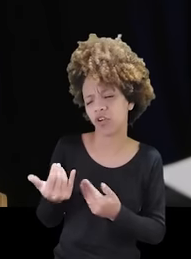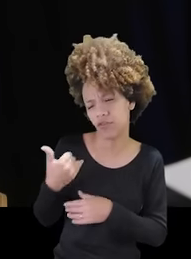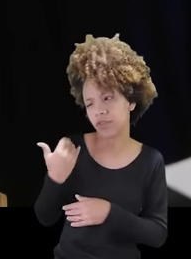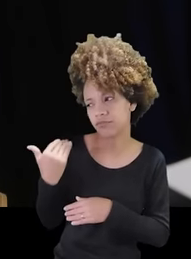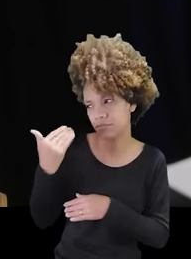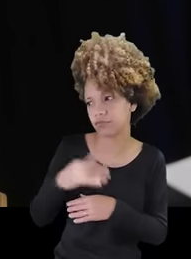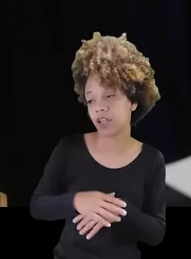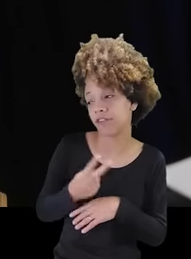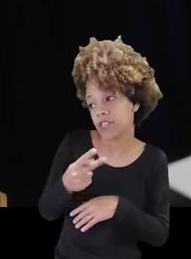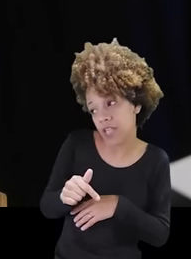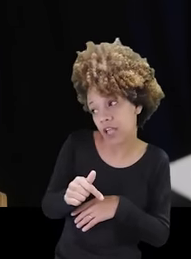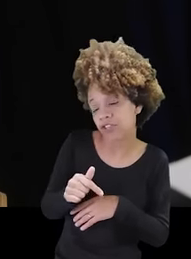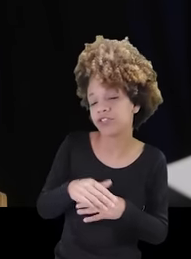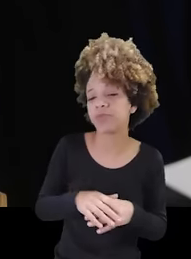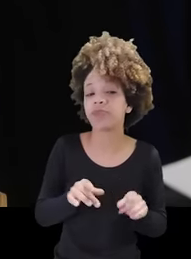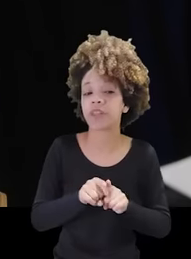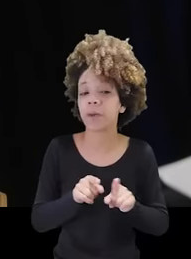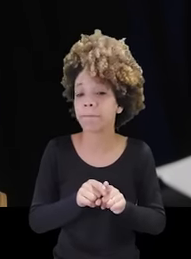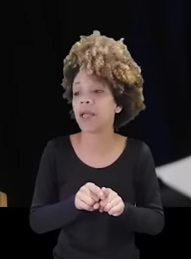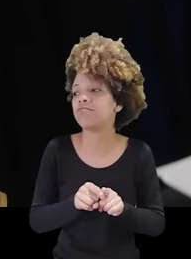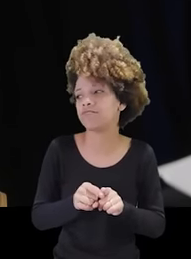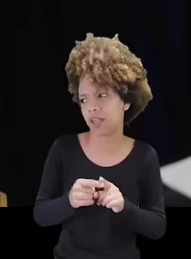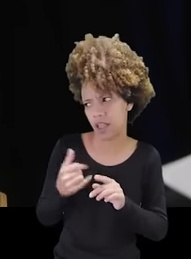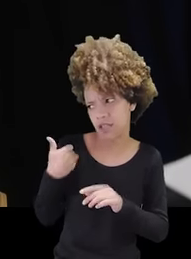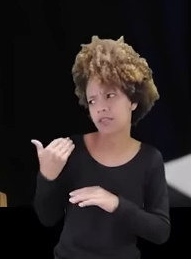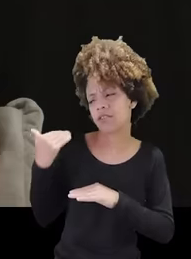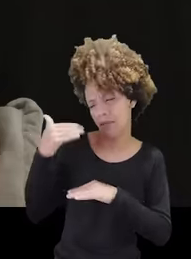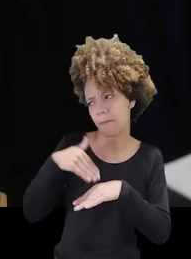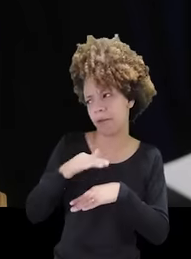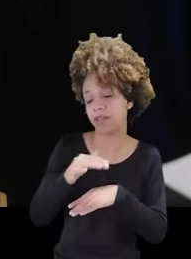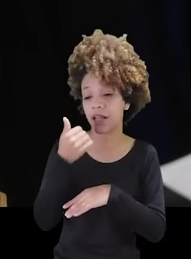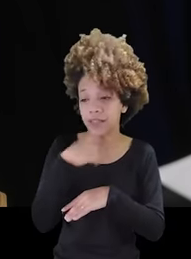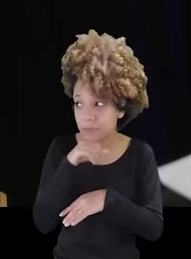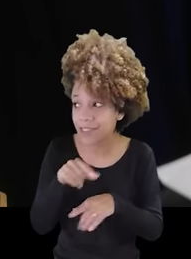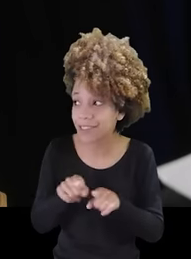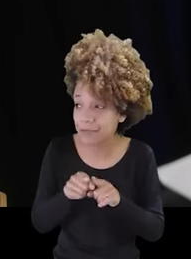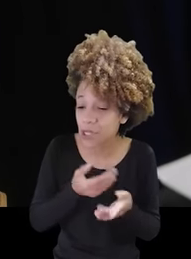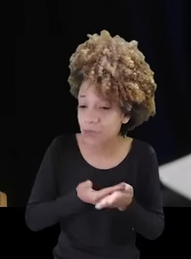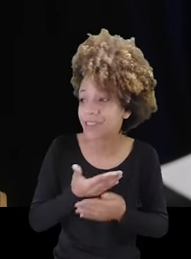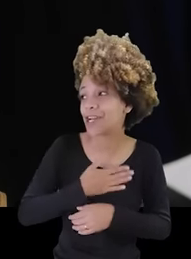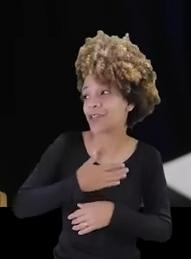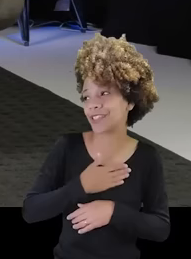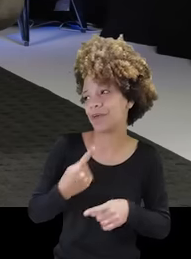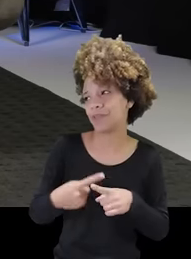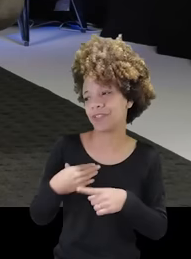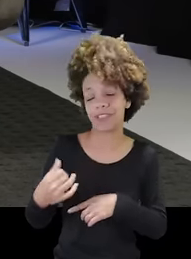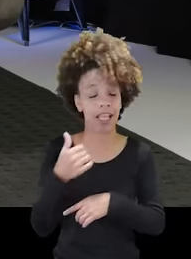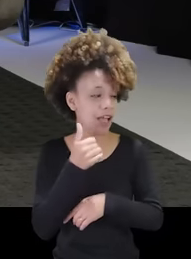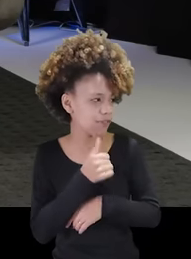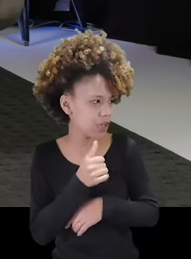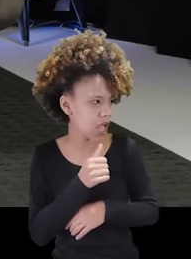eu tenho 27 tem pessoal mais velho que eu também tem as mães também que começaram a gostar por causa das filhas